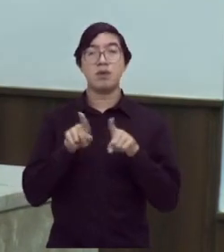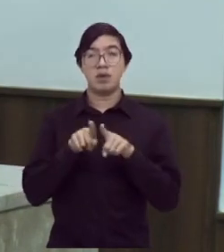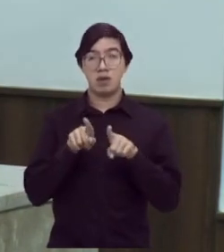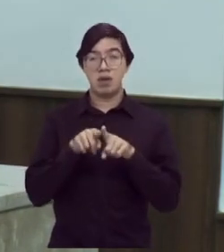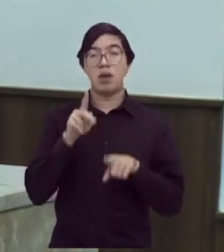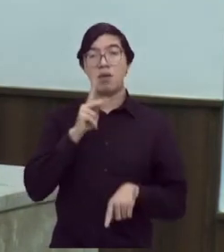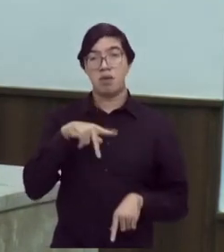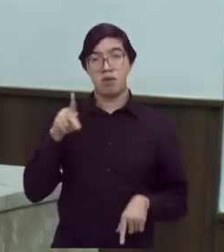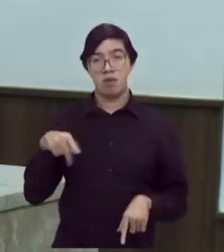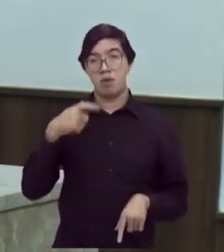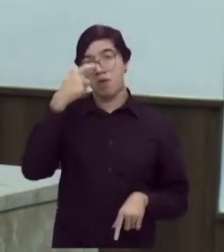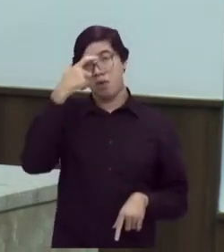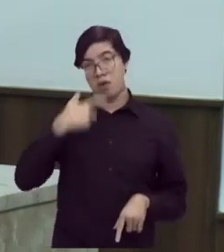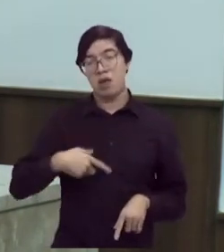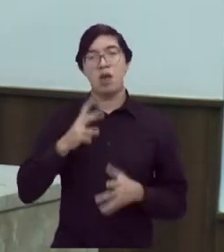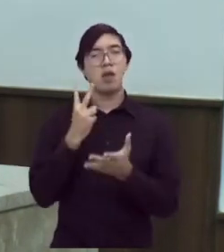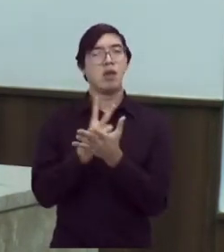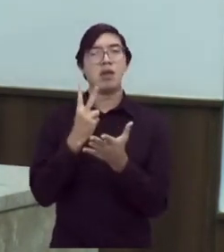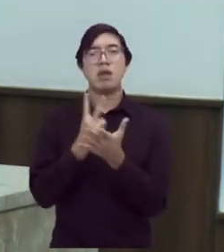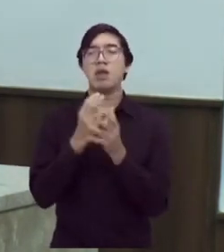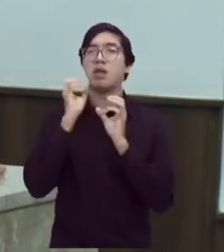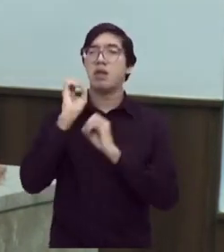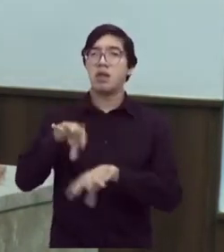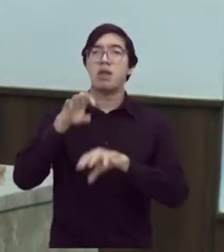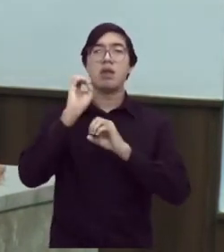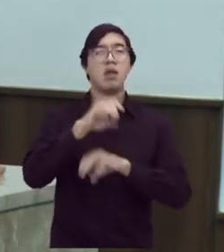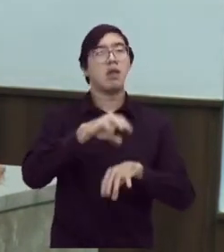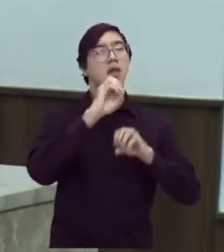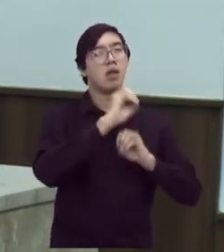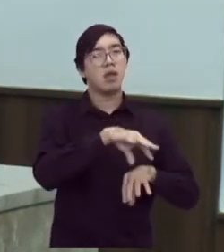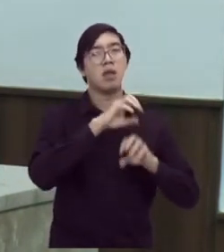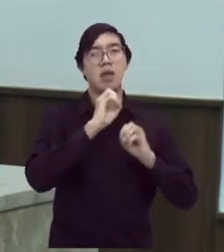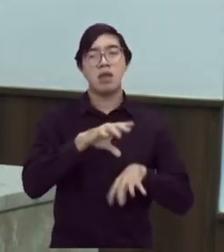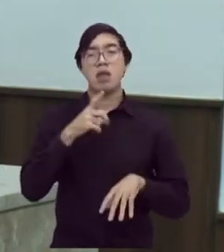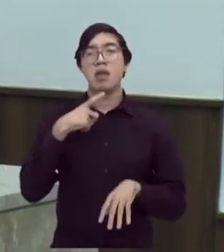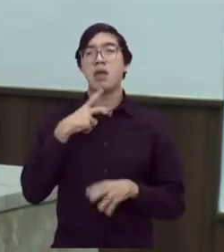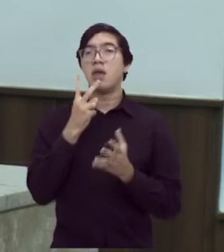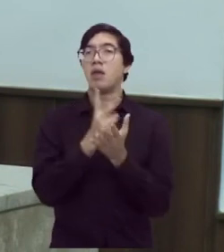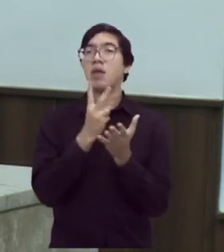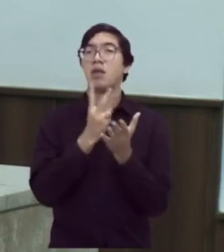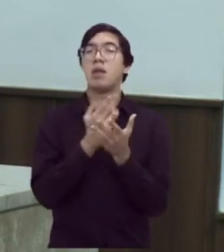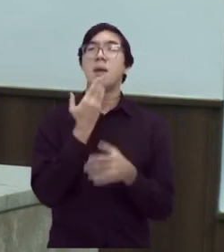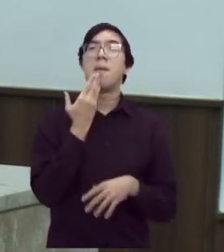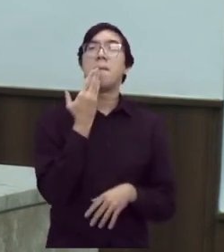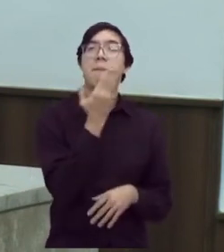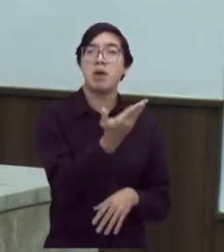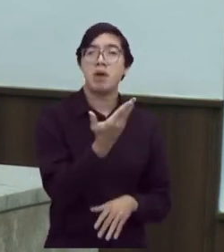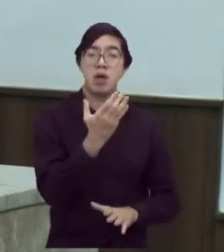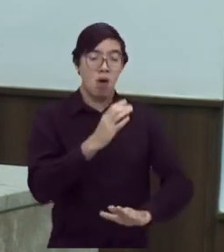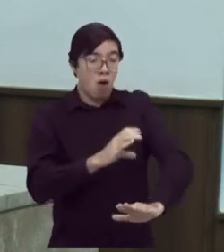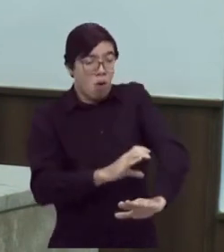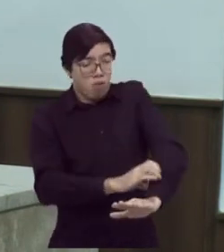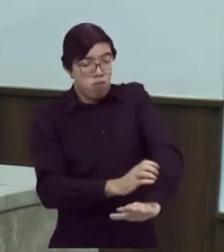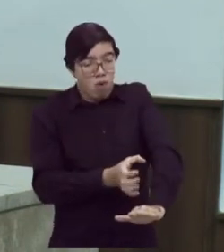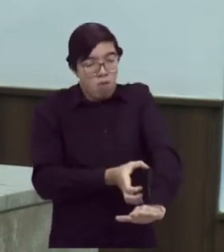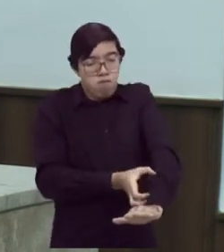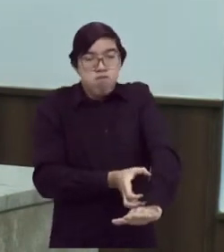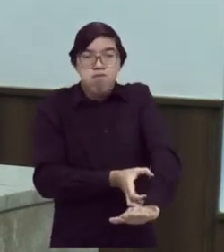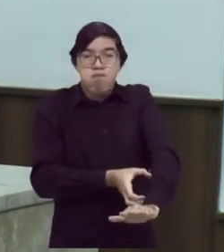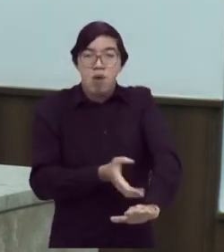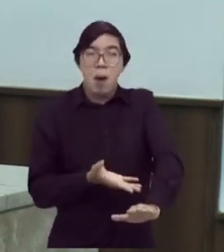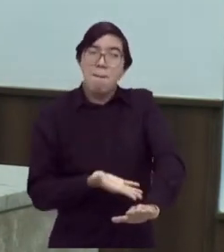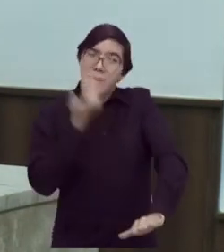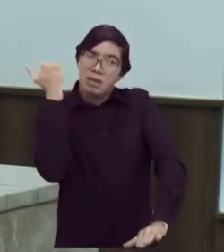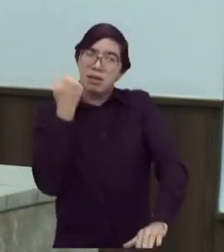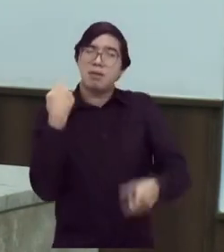aula. E todas as vezes que eu pedi a retirada dessa tornozeleira, foi negada. Eu